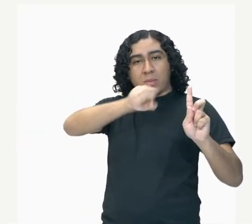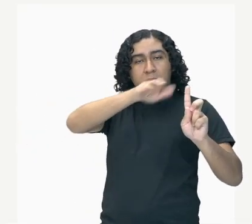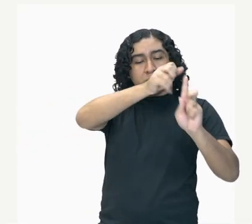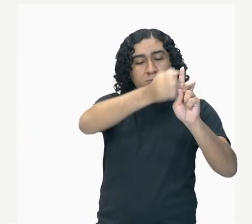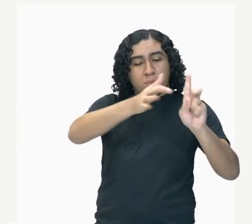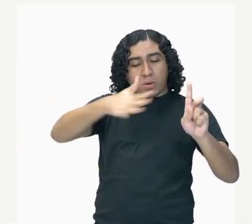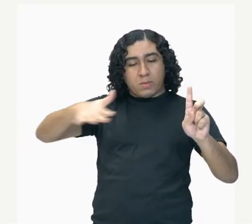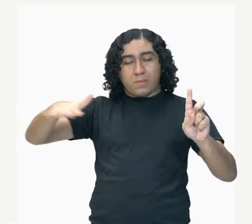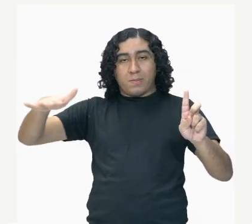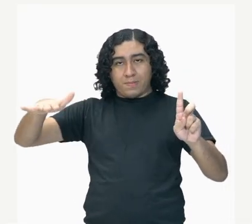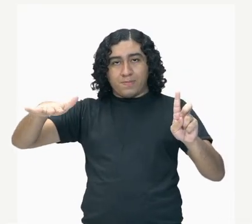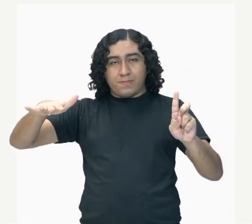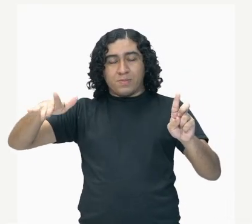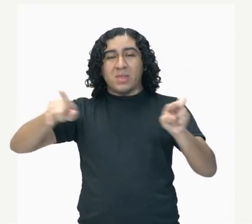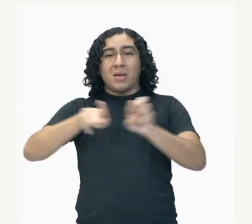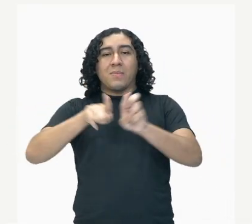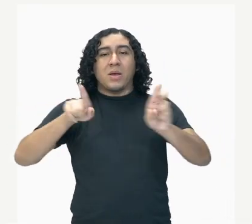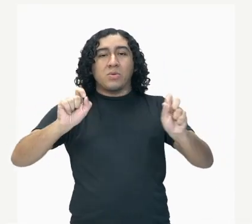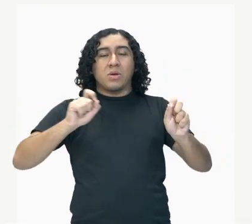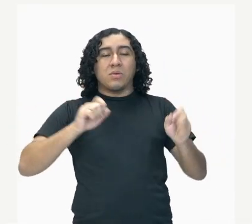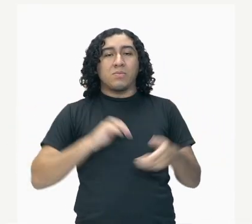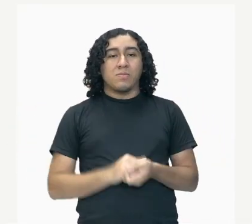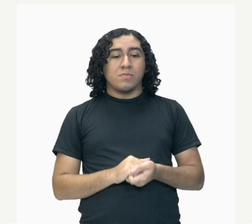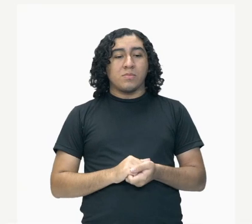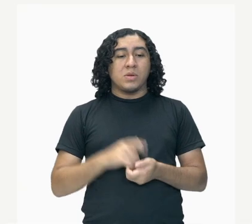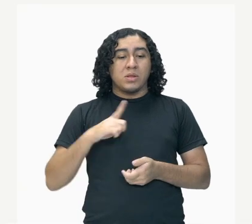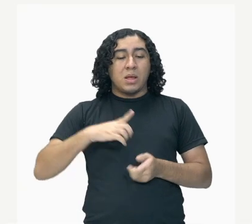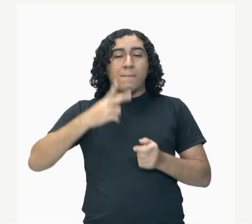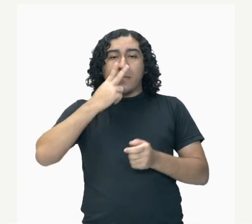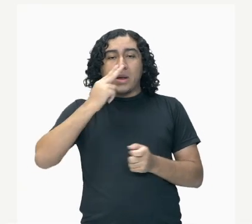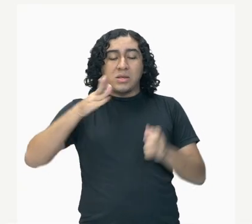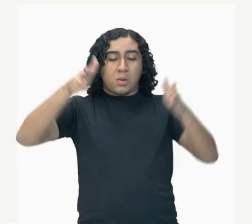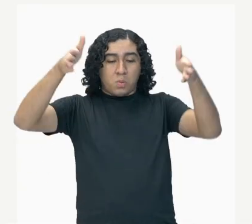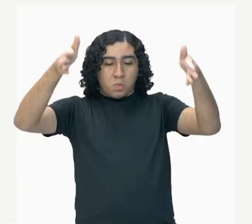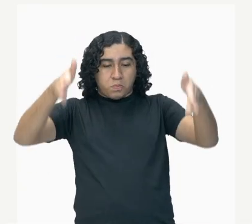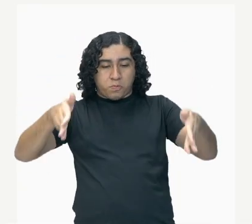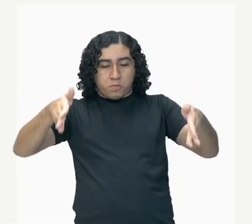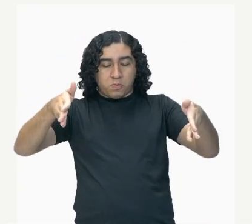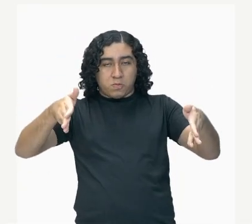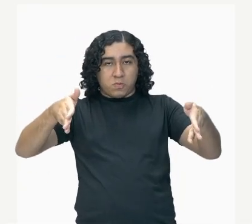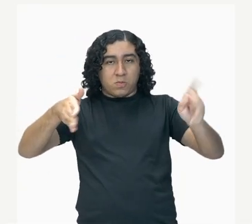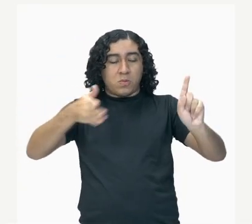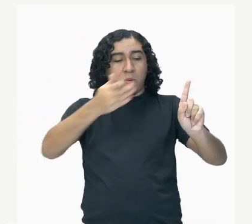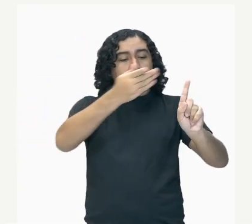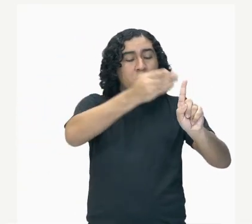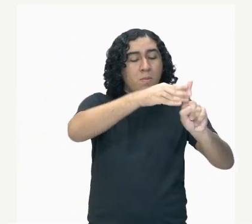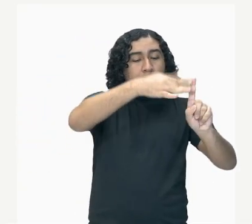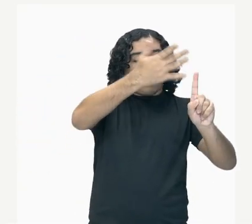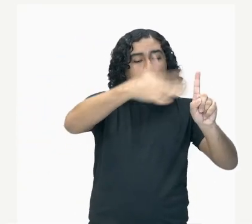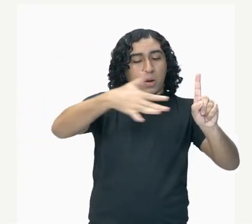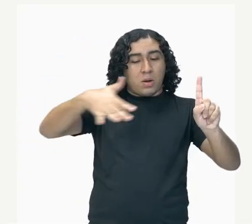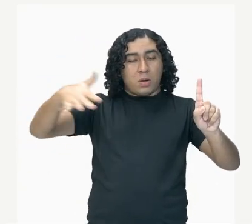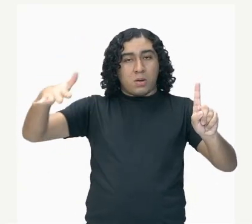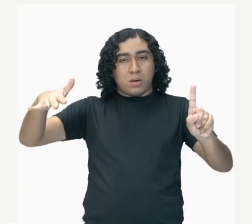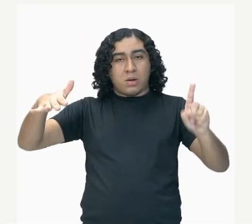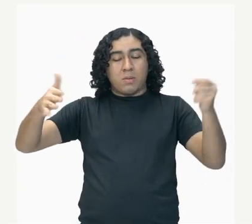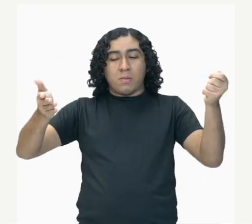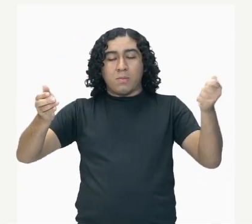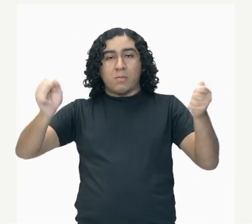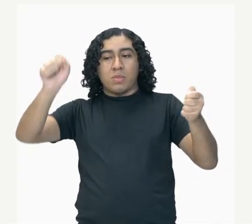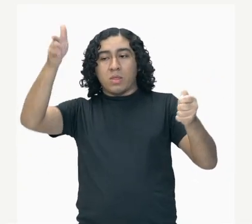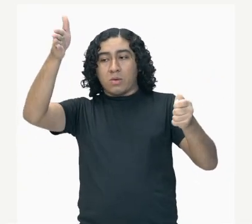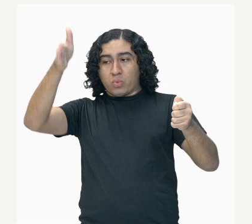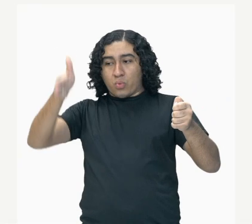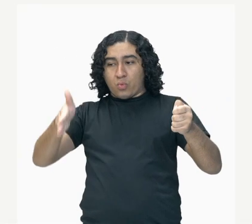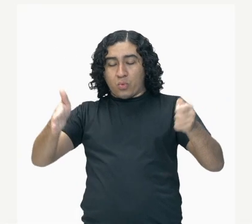né só que quando ela encontra aqui esse obstáculo no final aqui do tubo o tubo tá fechado desse lado